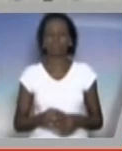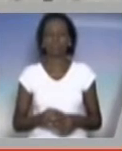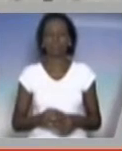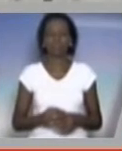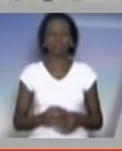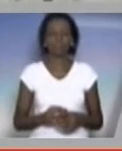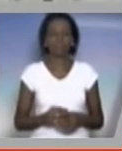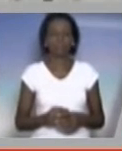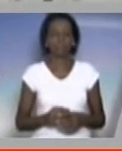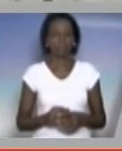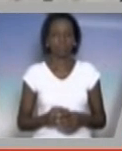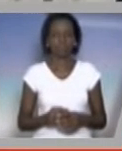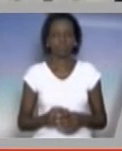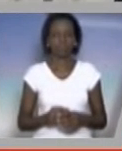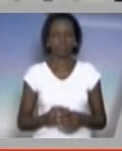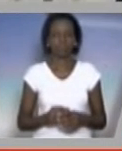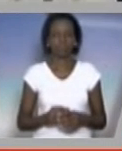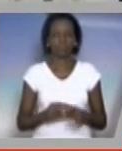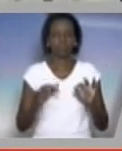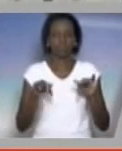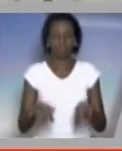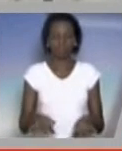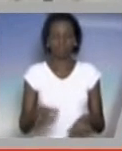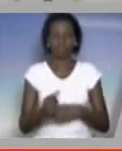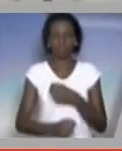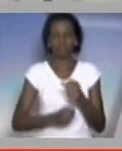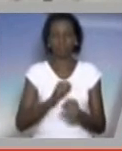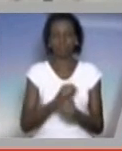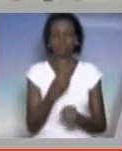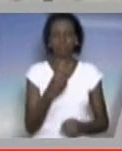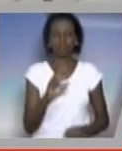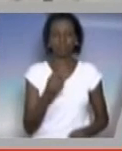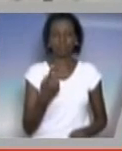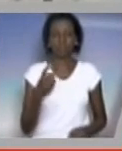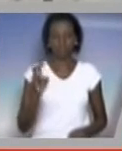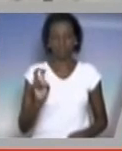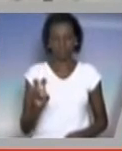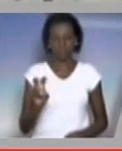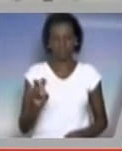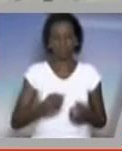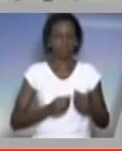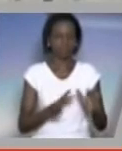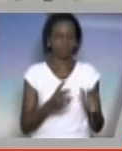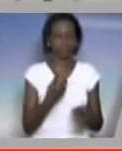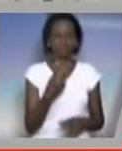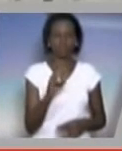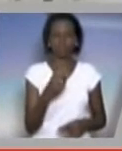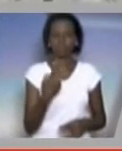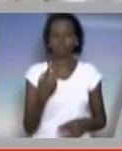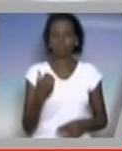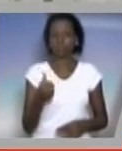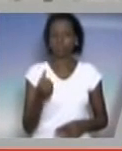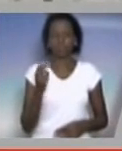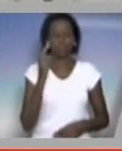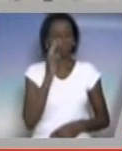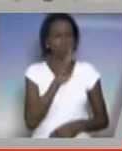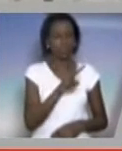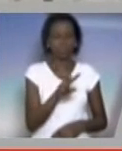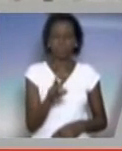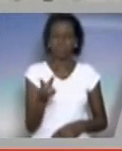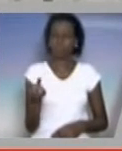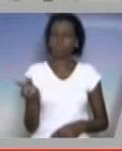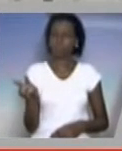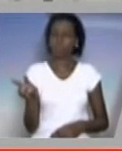mas do final do ano de 2015 e no início de 2016, nós estamos assistindo